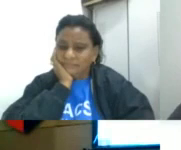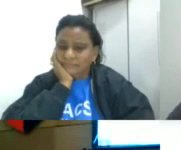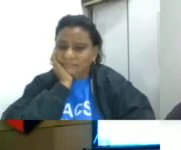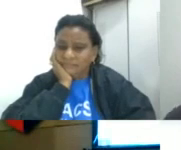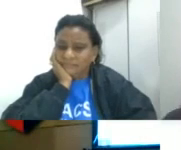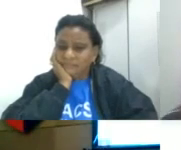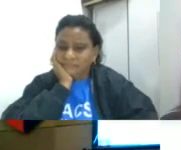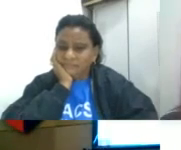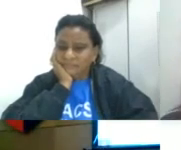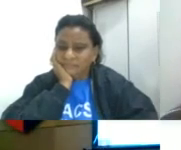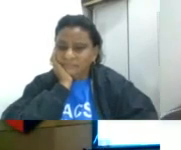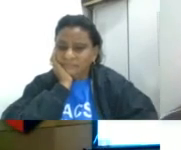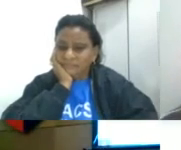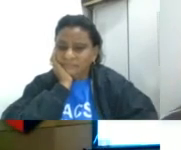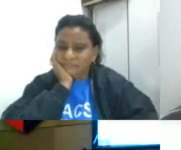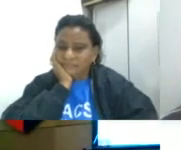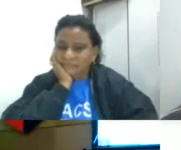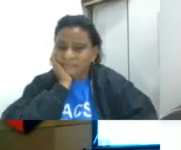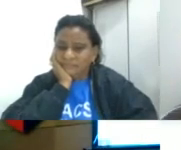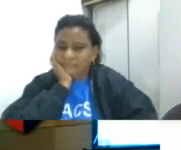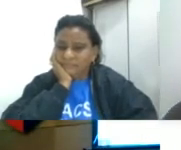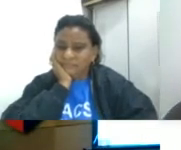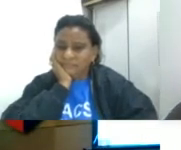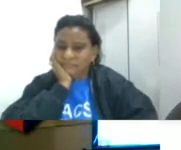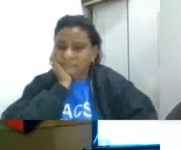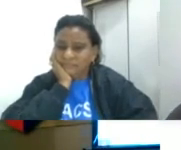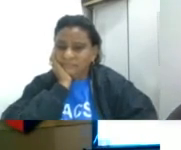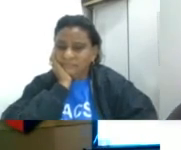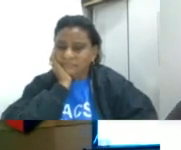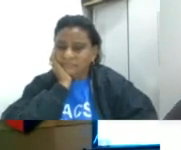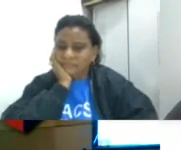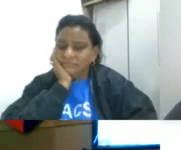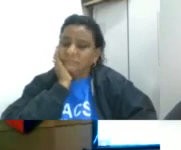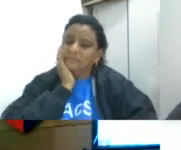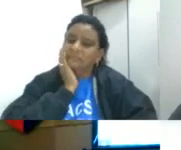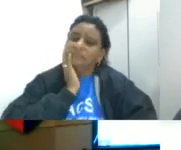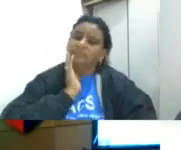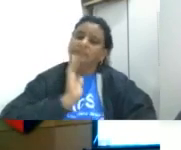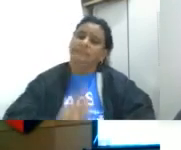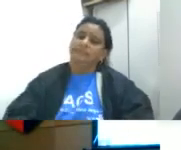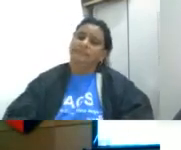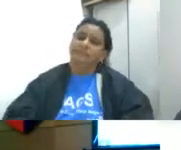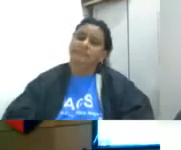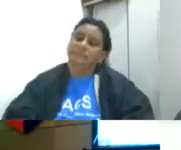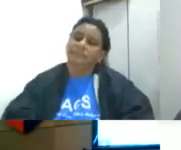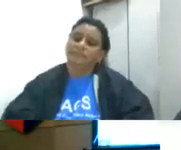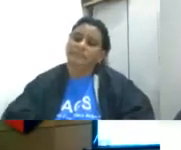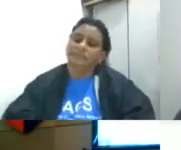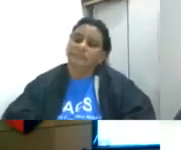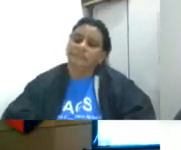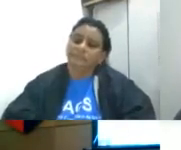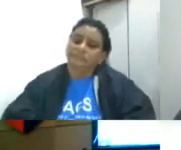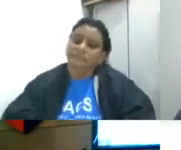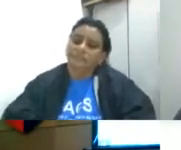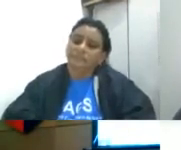Jaque, só complementando, a maior preocupação da gente nesse momento, e a gente queria muito falar para vocês nessa data tão